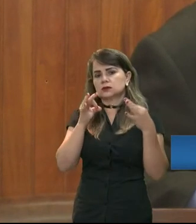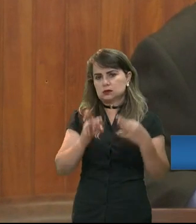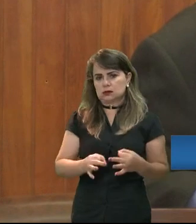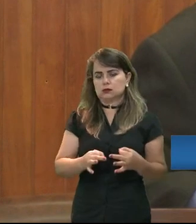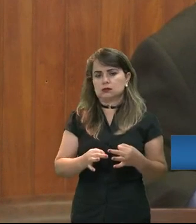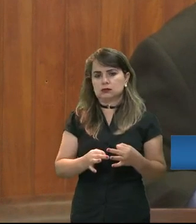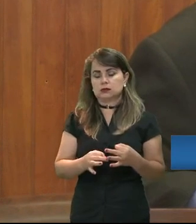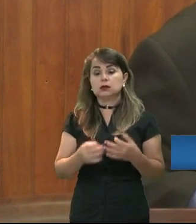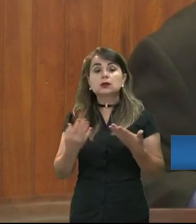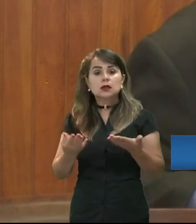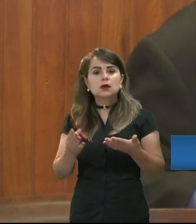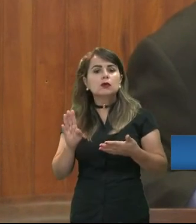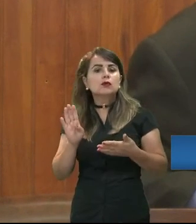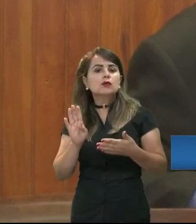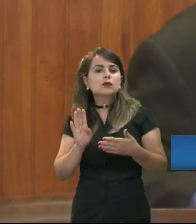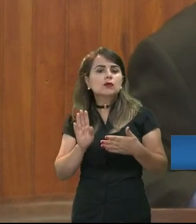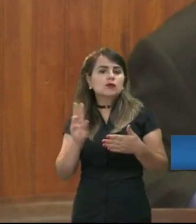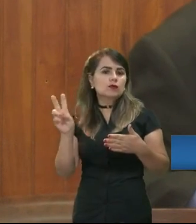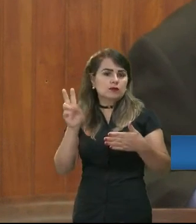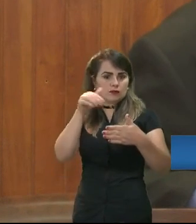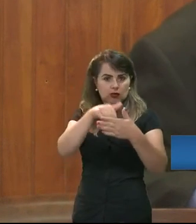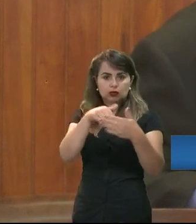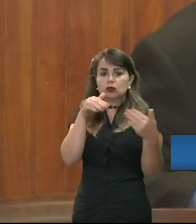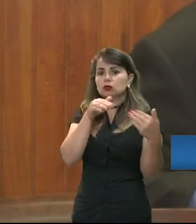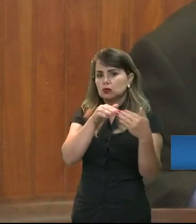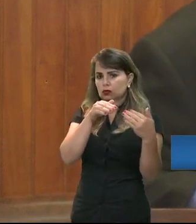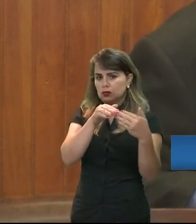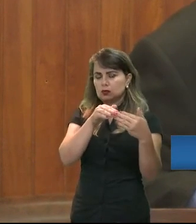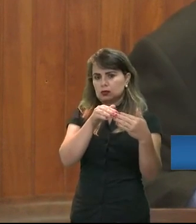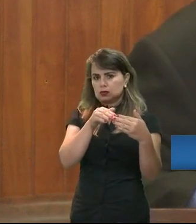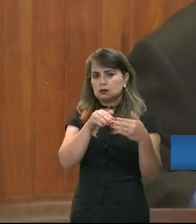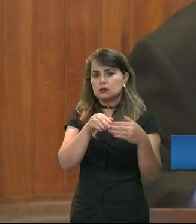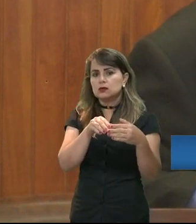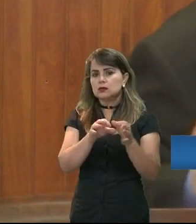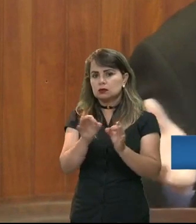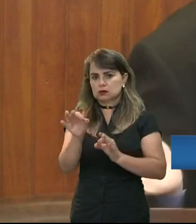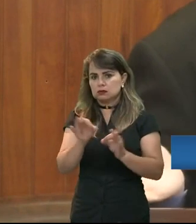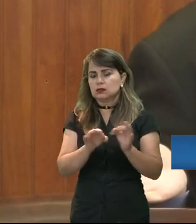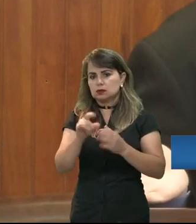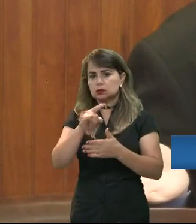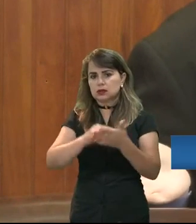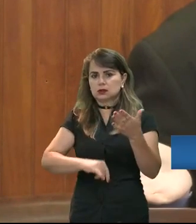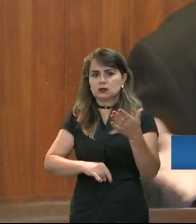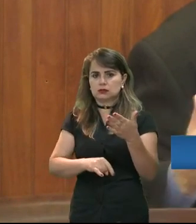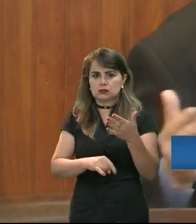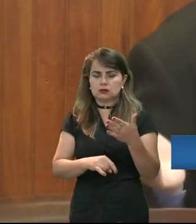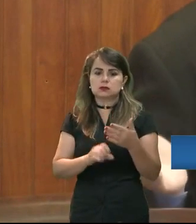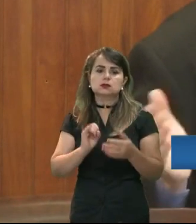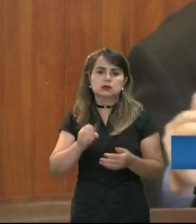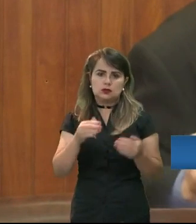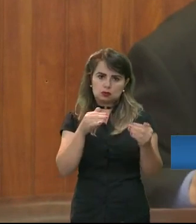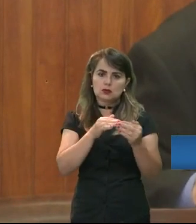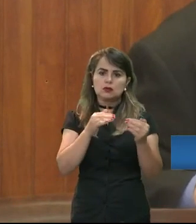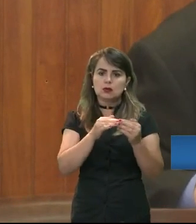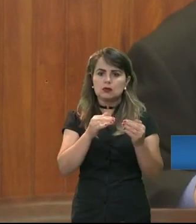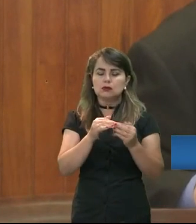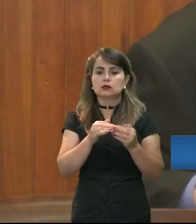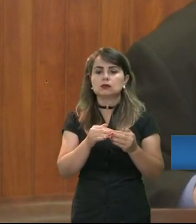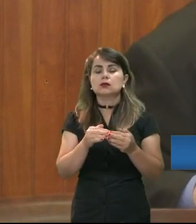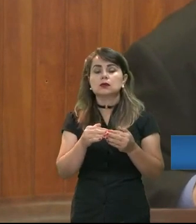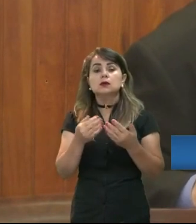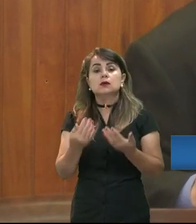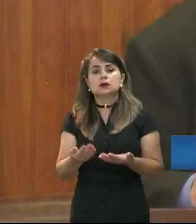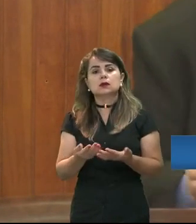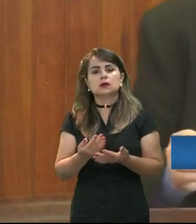favoravelmente a todos os projetos. Retiro minha emenda e vos convido Desnecessário é convidá-los, porque cada um dos senhores sabe das